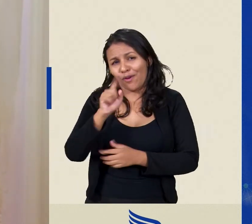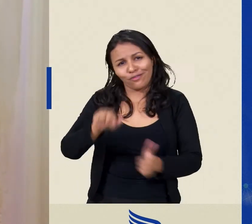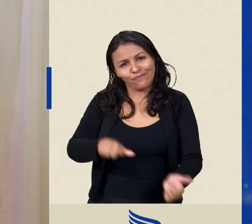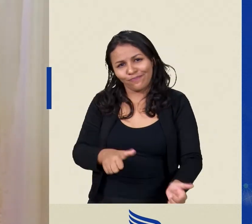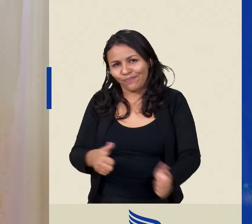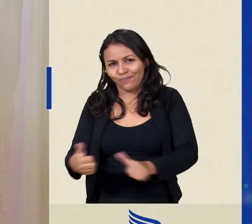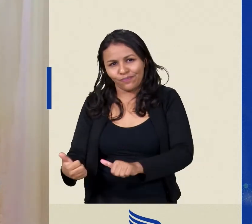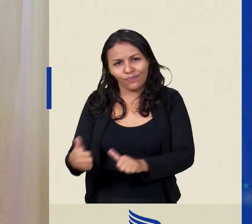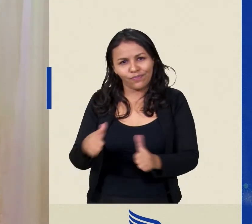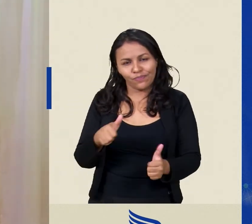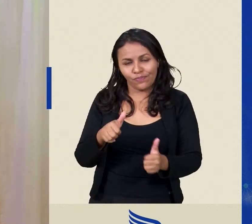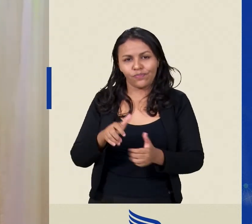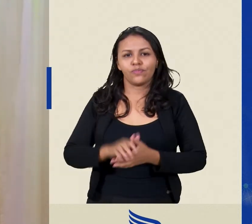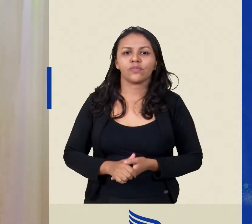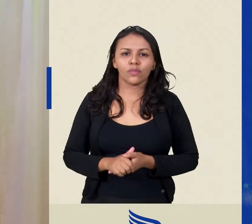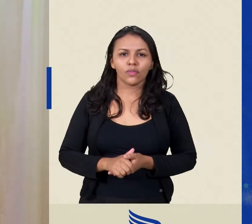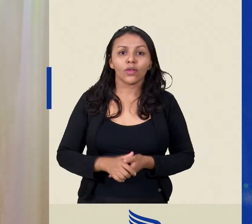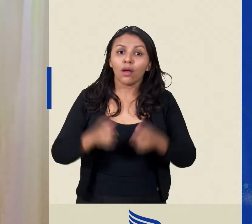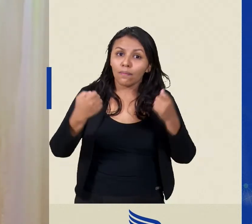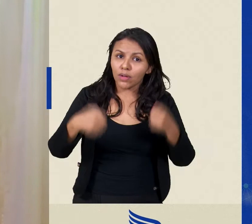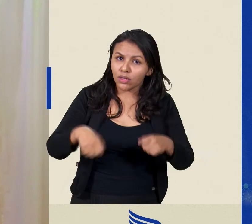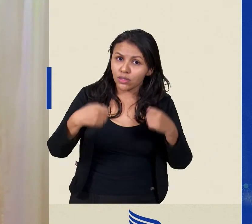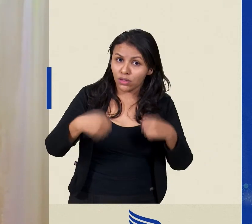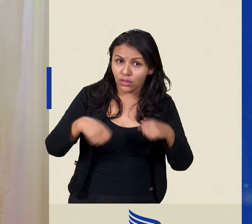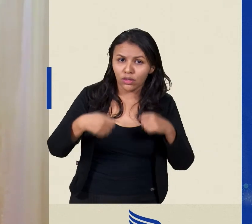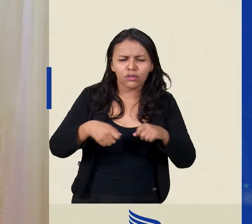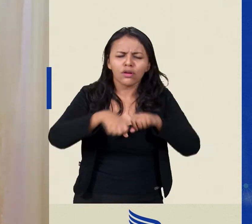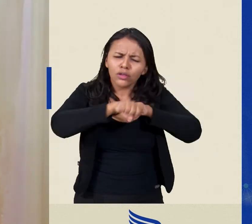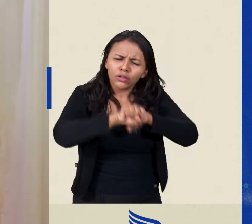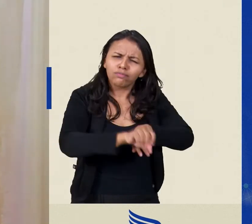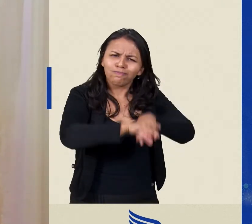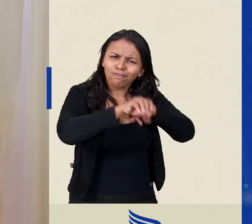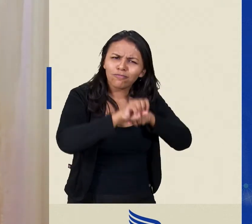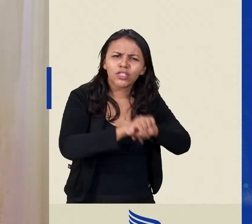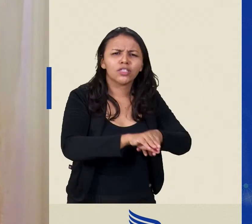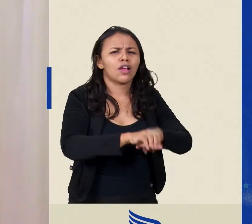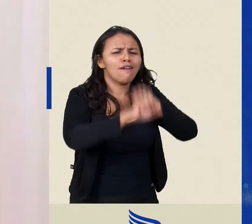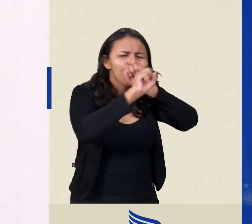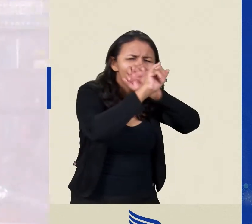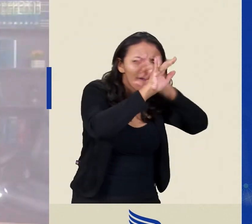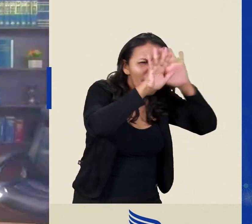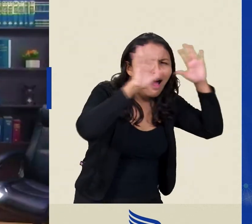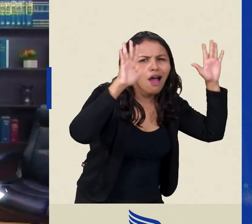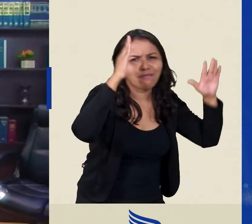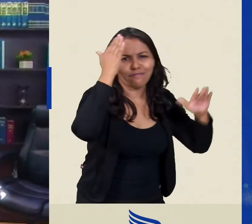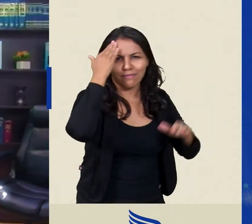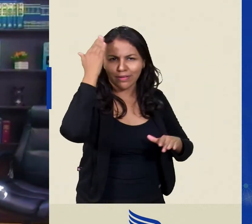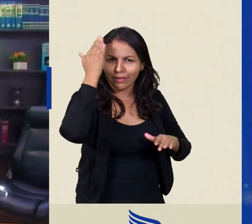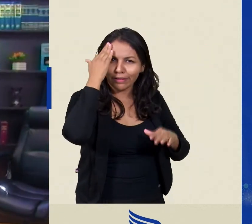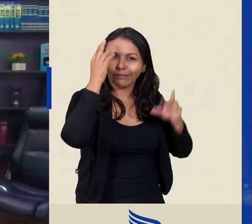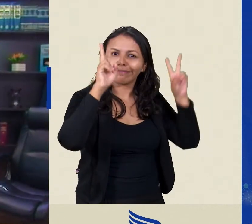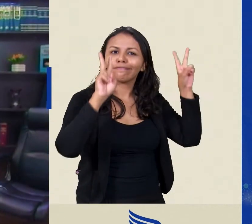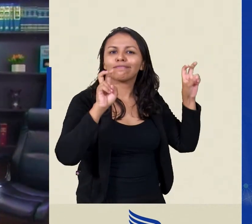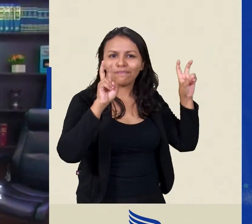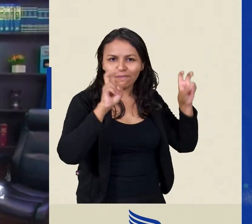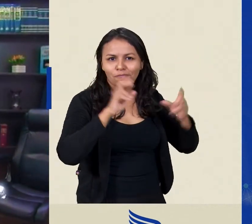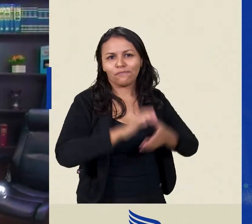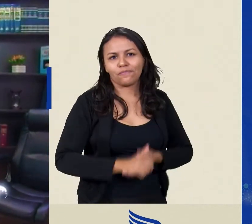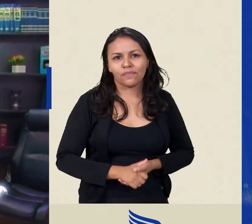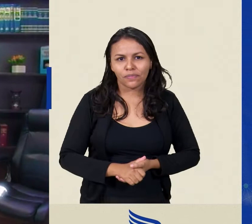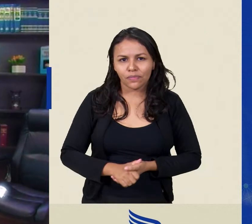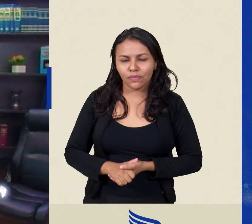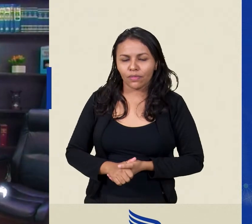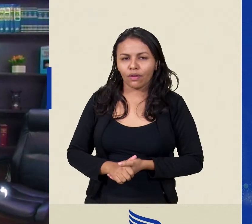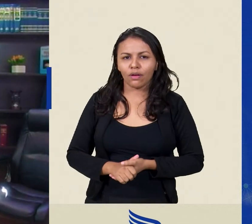batizados. Devem ser cuidadosamente instruídos neste ponto. Consideremos agora